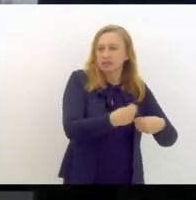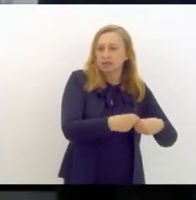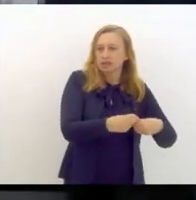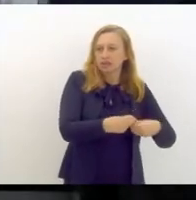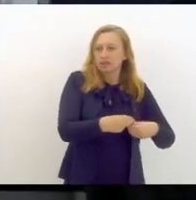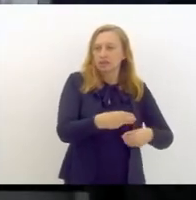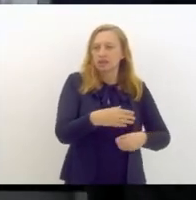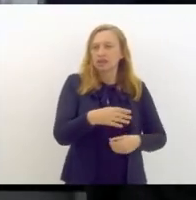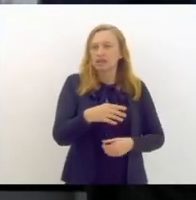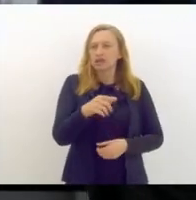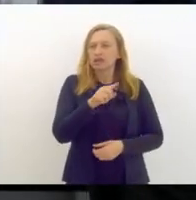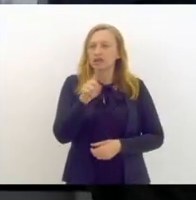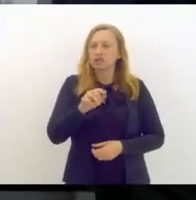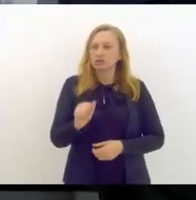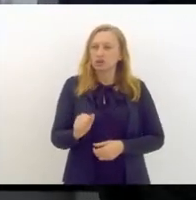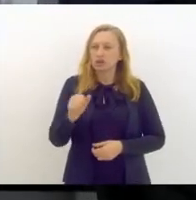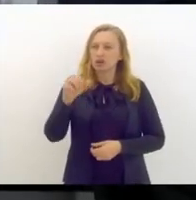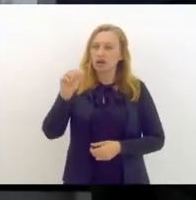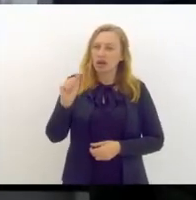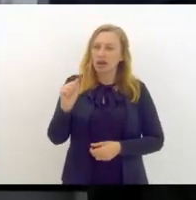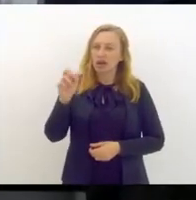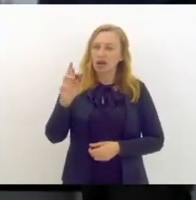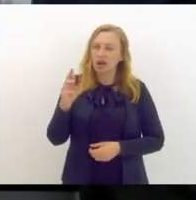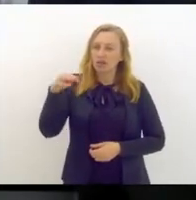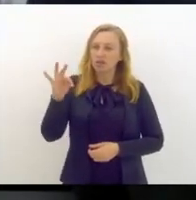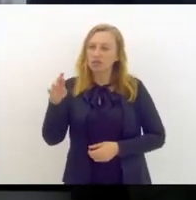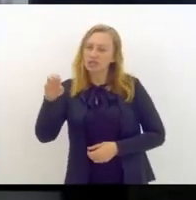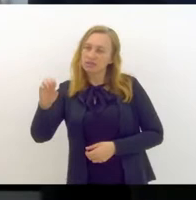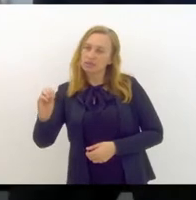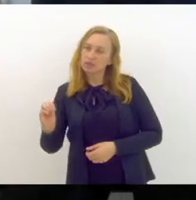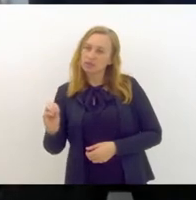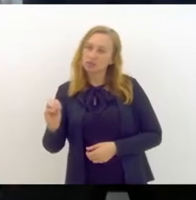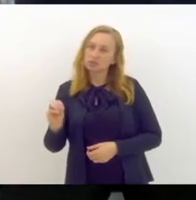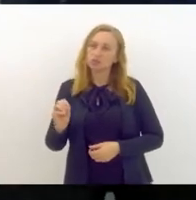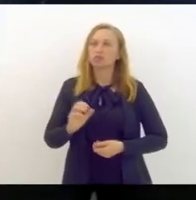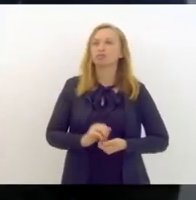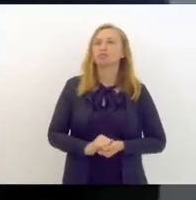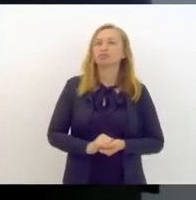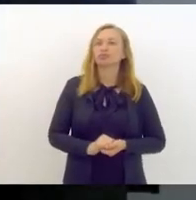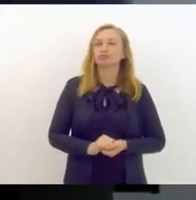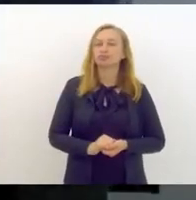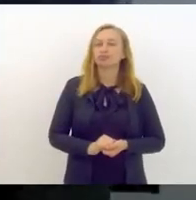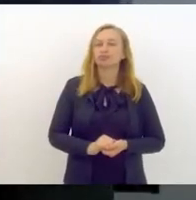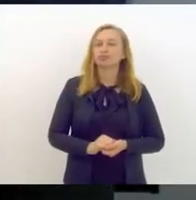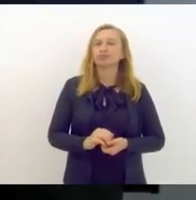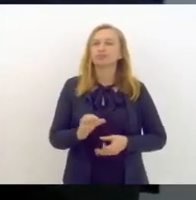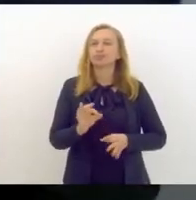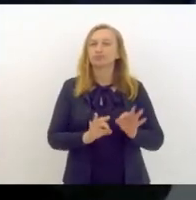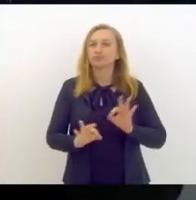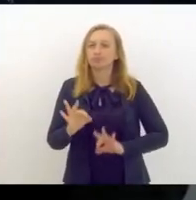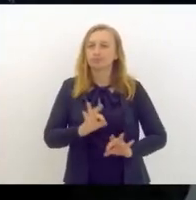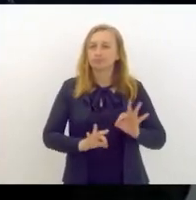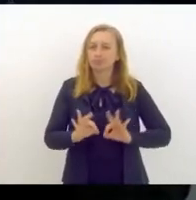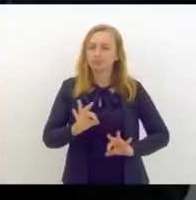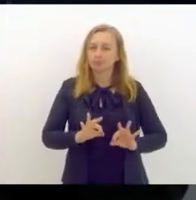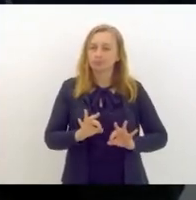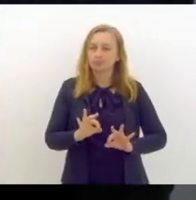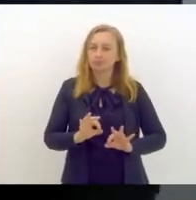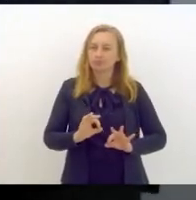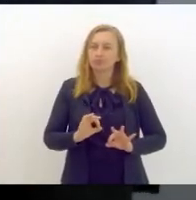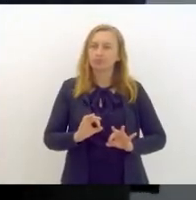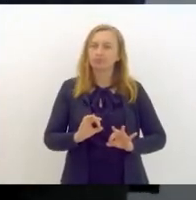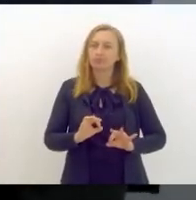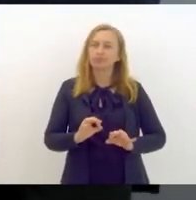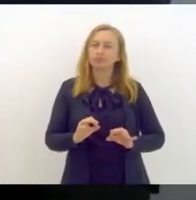de amortecimento do refúgio de vida silvestre. É um zoneamento proposto pelo plano de manejo ou em instrumento específico,